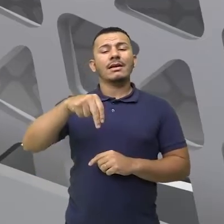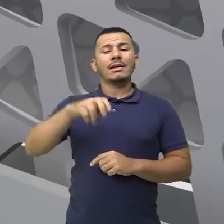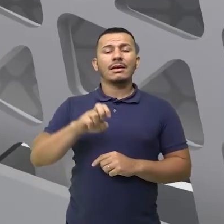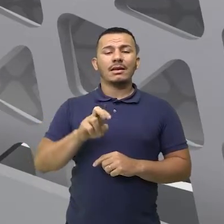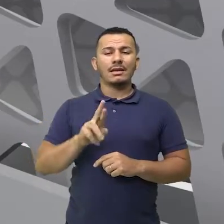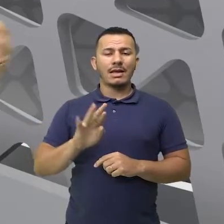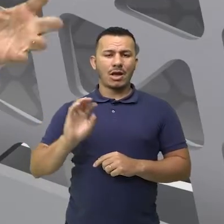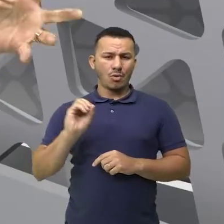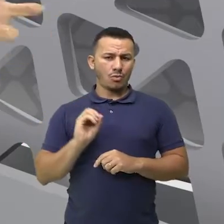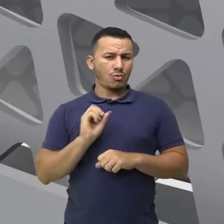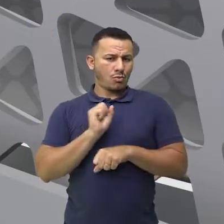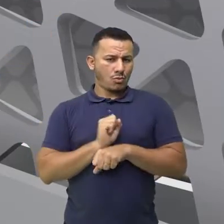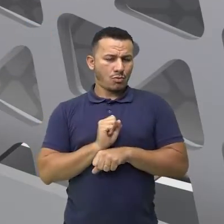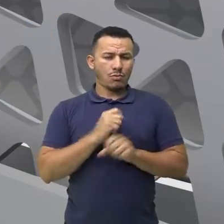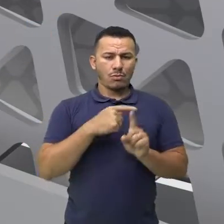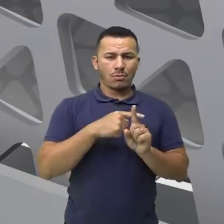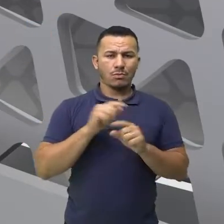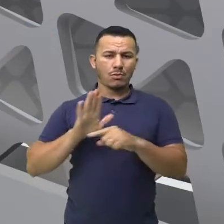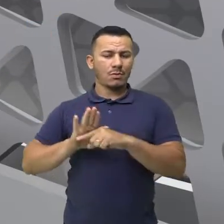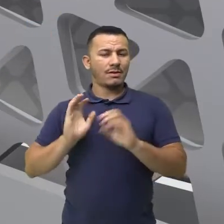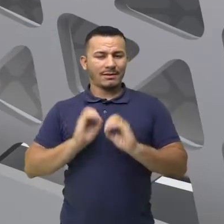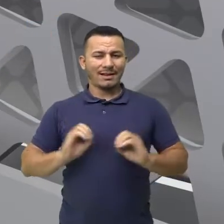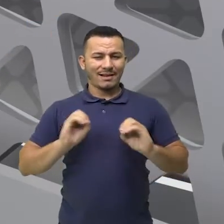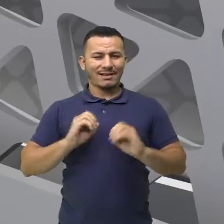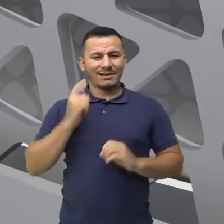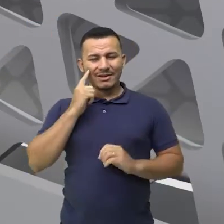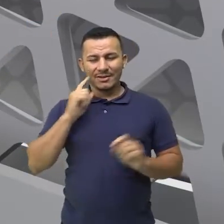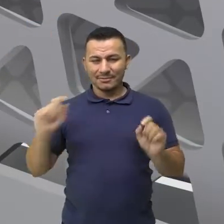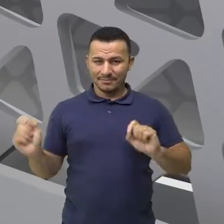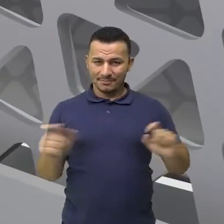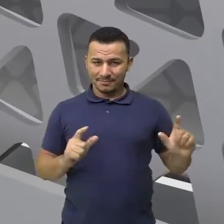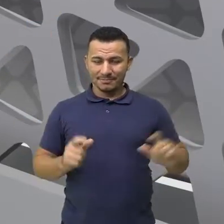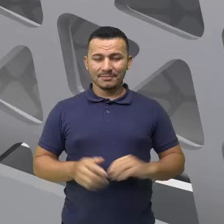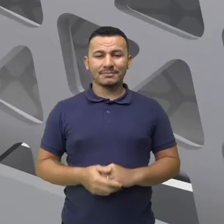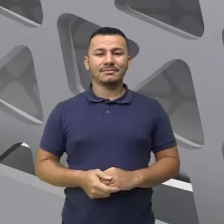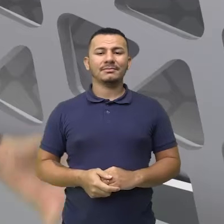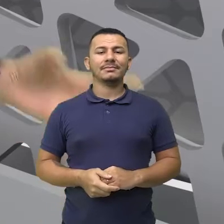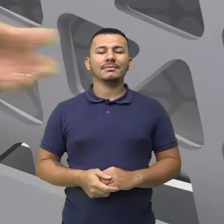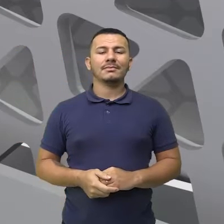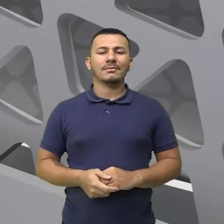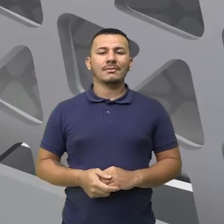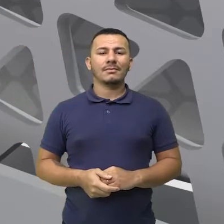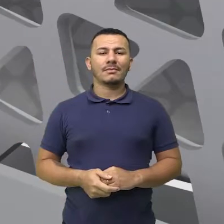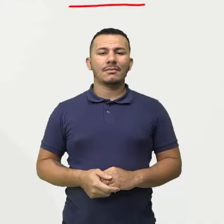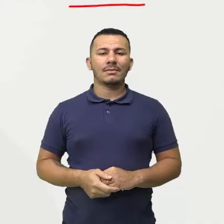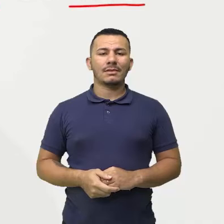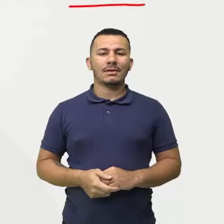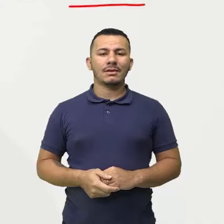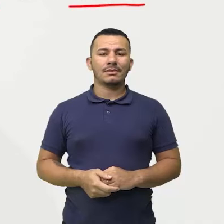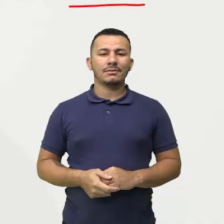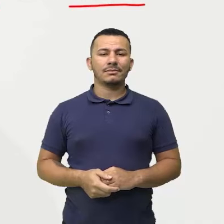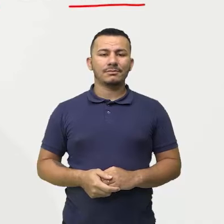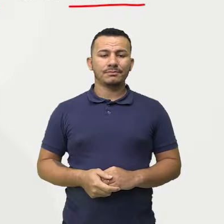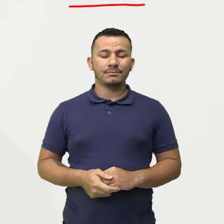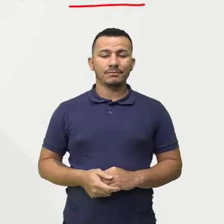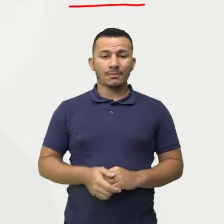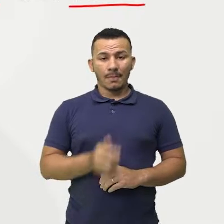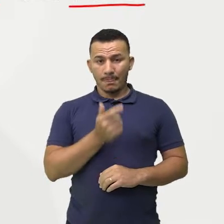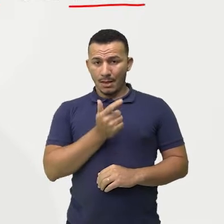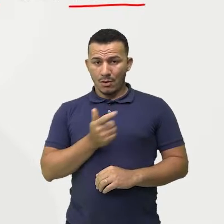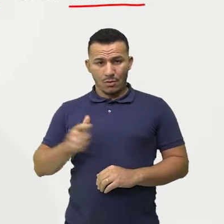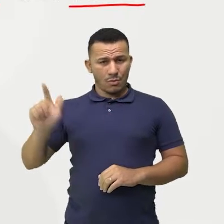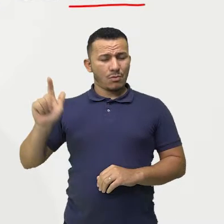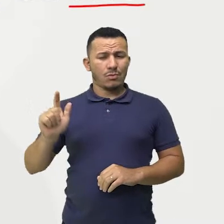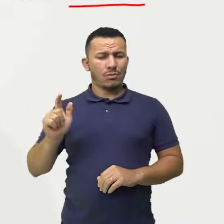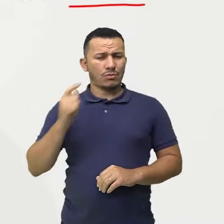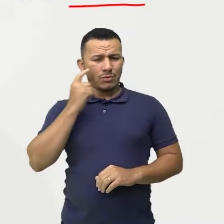neutro. Continuando, vamos comigo, olha só. Então, nós temos agora, na nossa próxima informação aqui